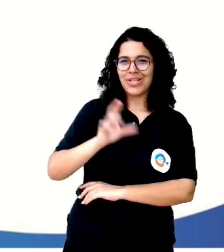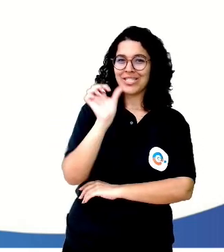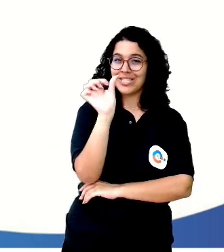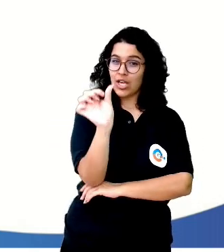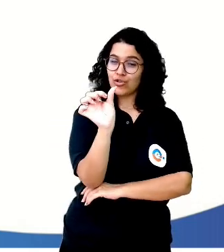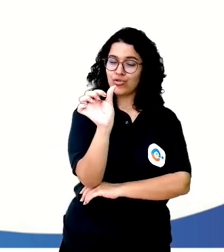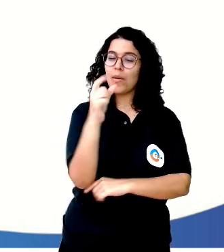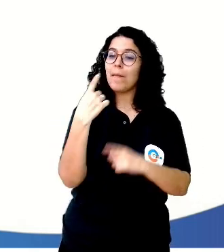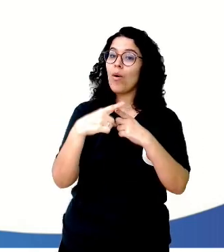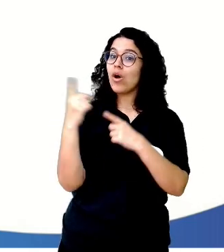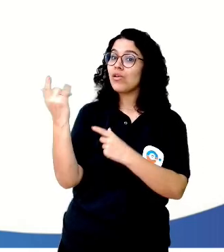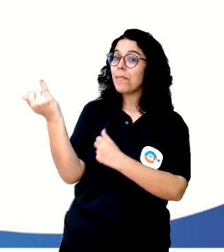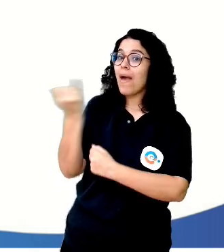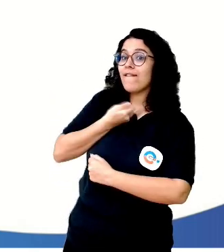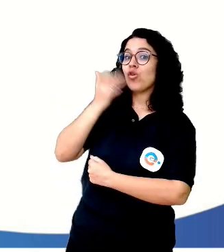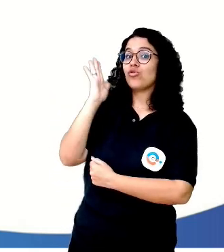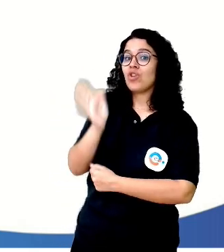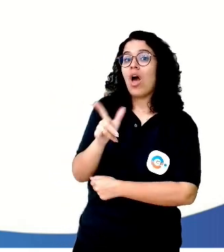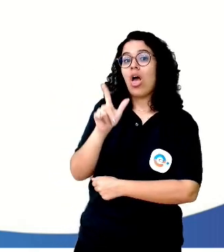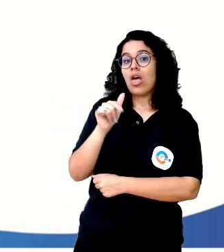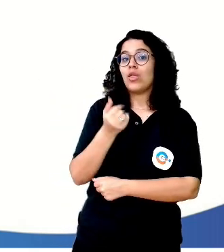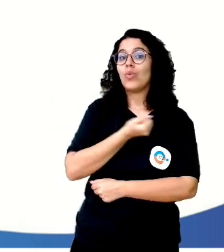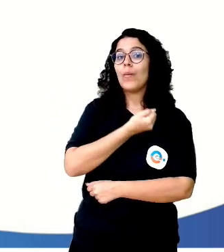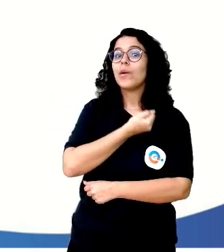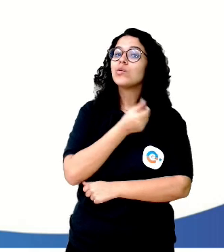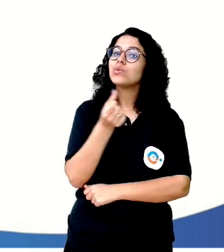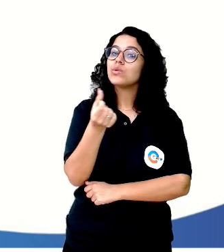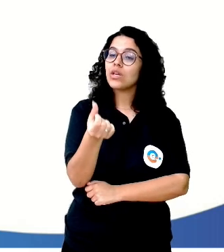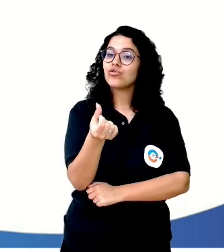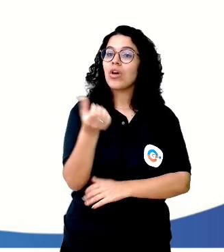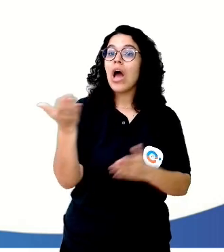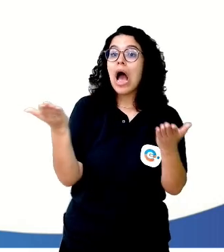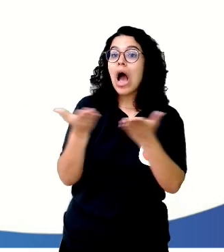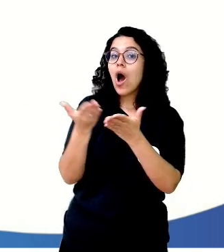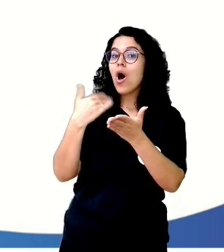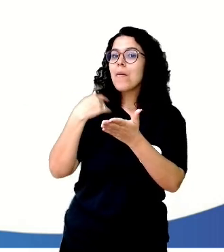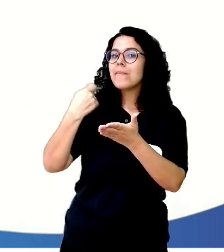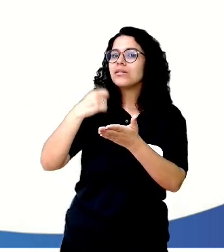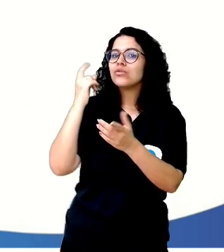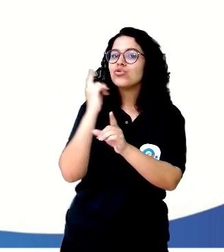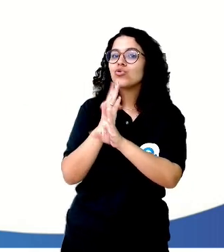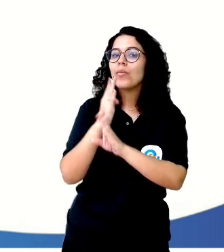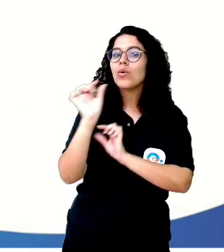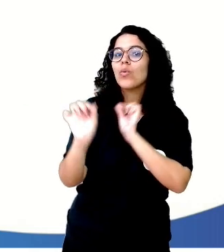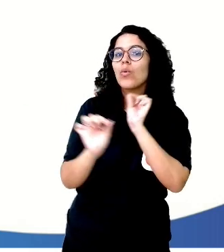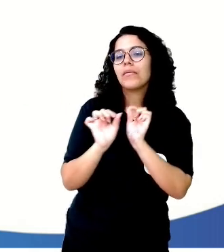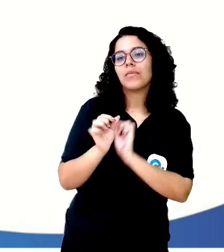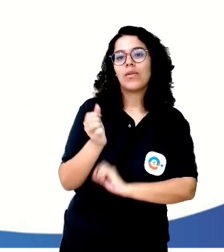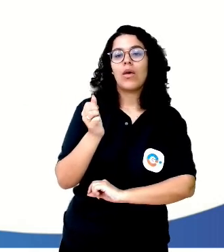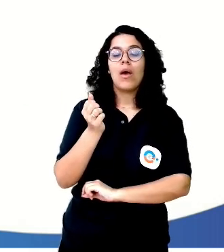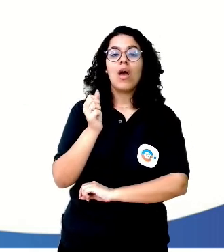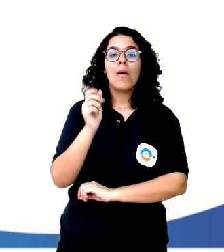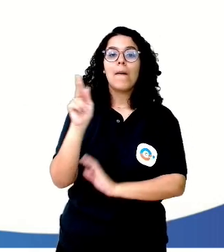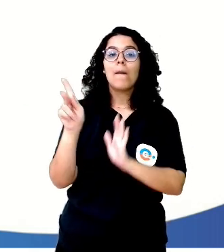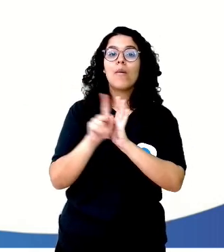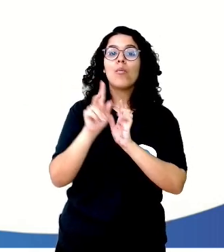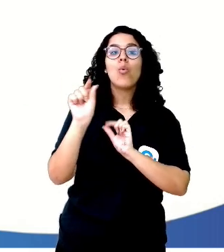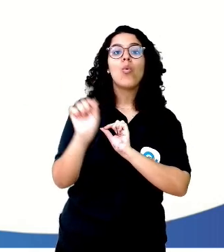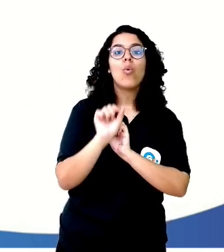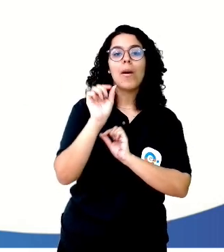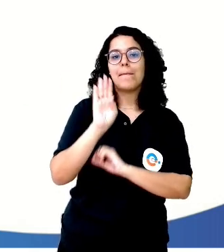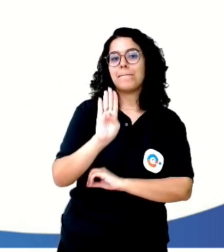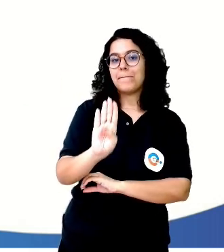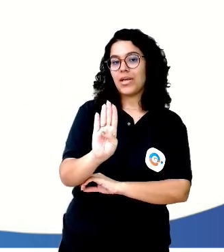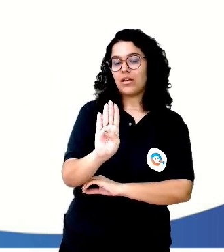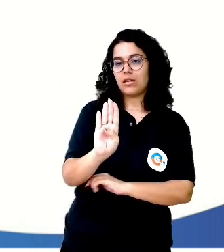ficar 6. Ou seja, o que eu preciso descobrir é o valor de B, é o valor da base. Então, tudo que está junto de